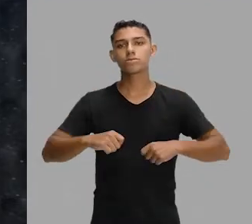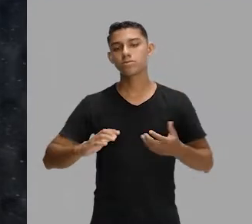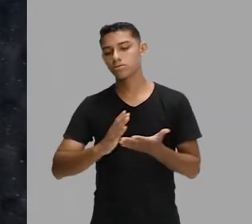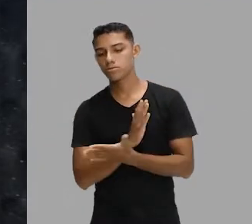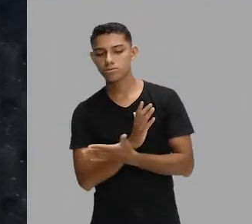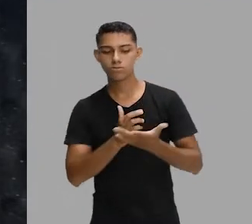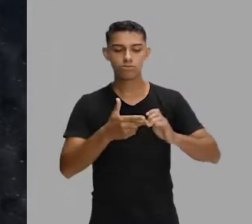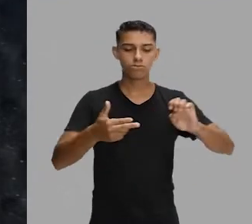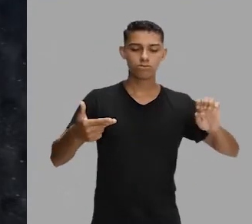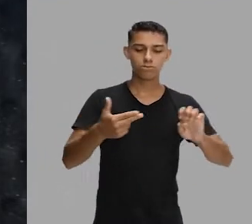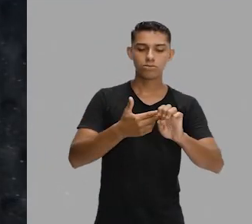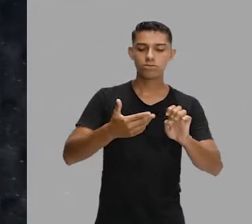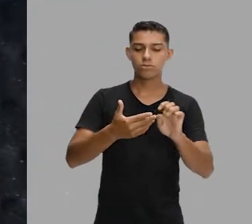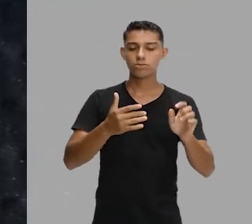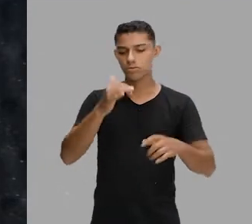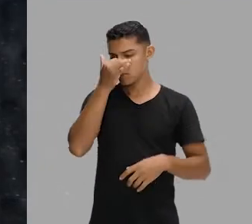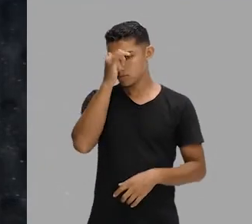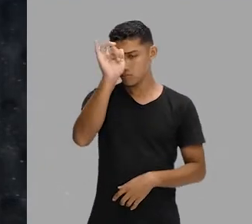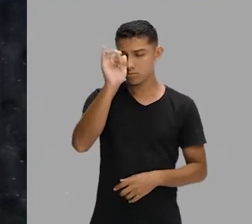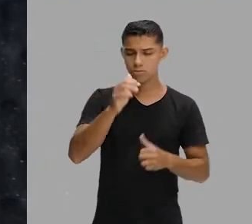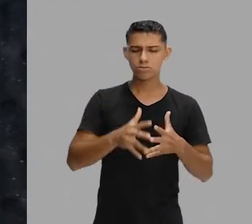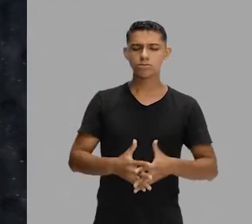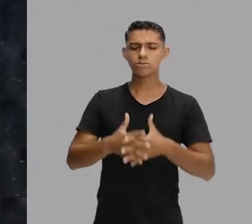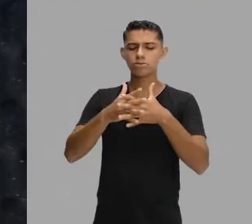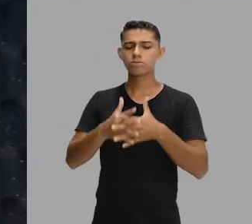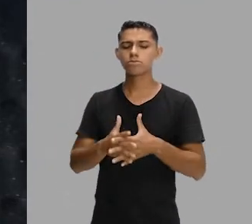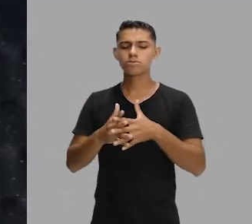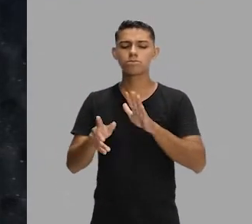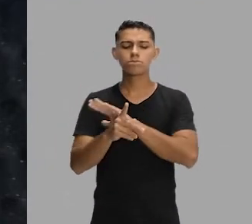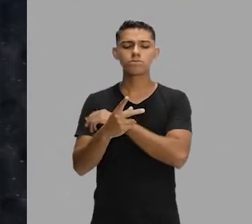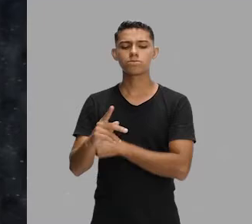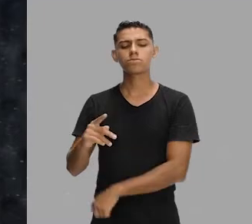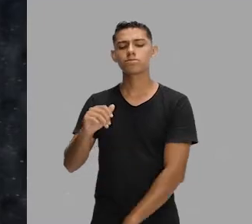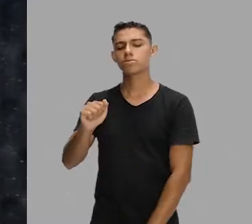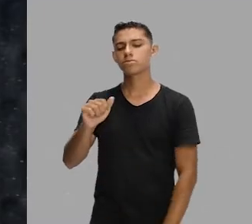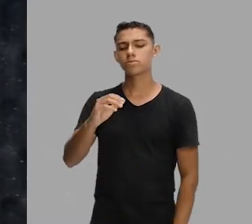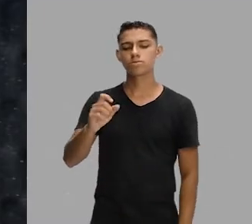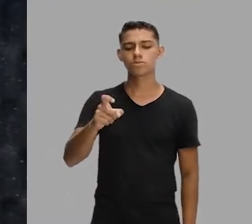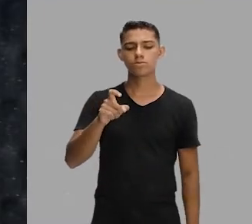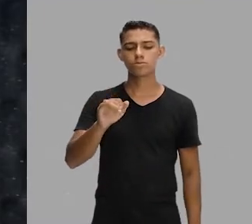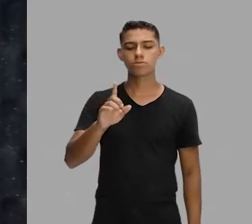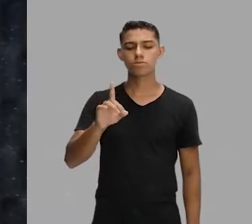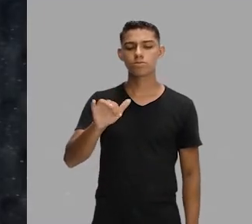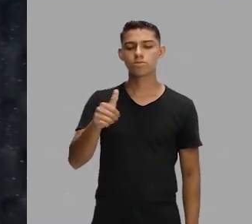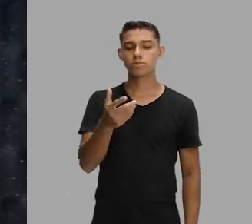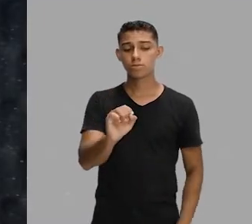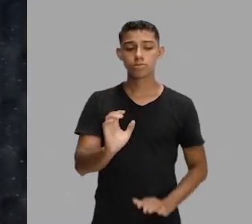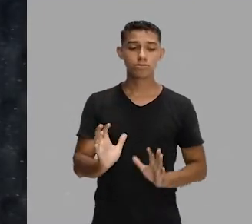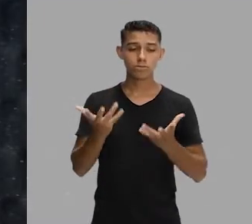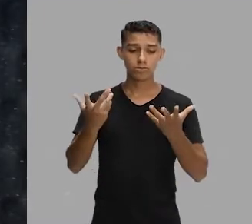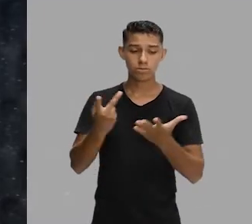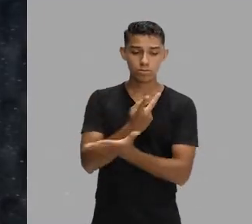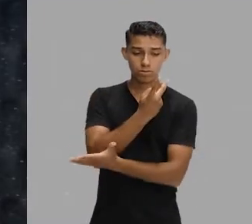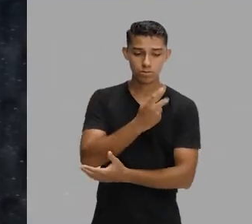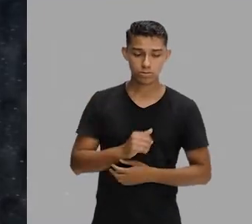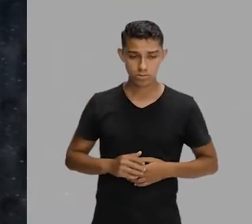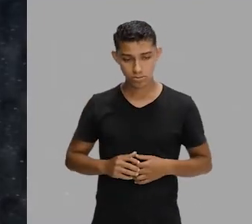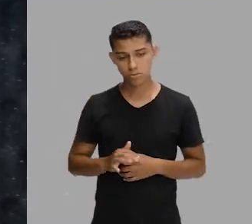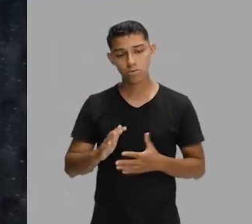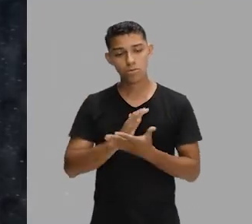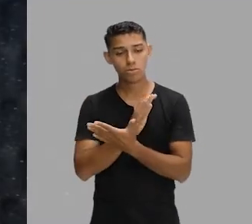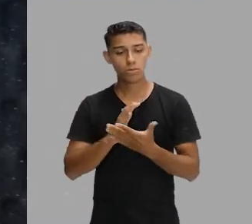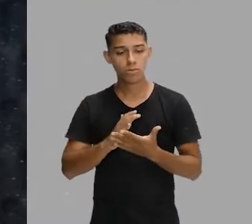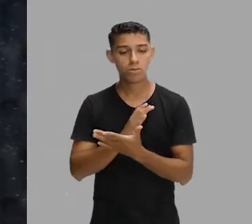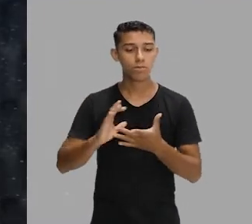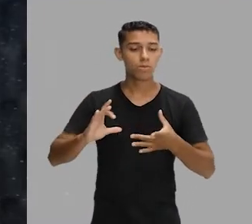vão impedir, dificultar que essa oxidação ocorra. Mais algumas ligas, olha